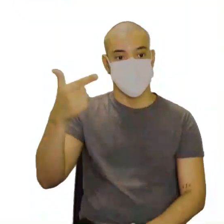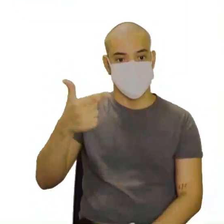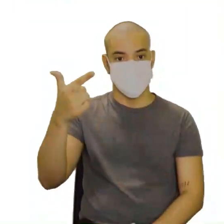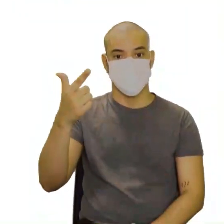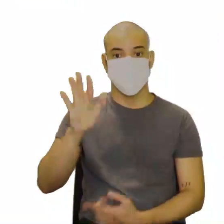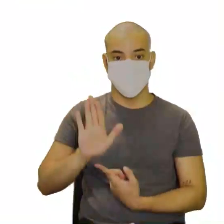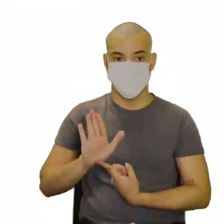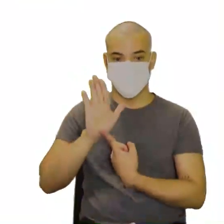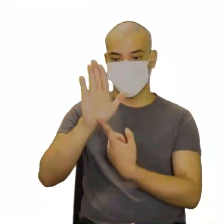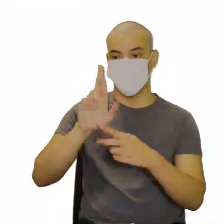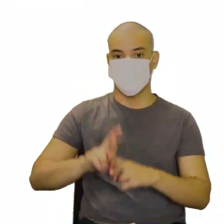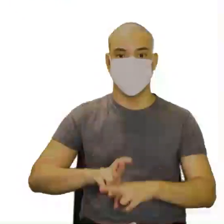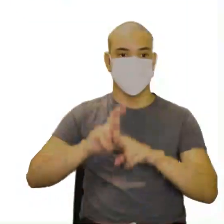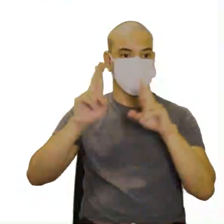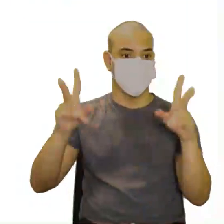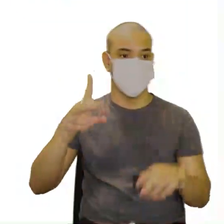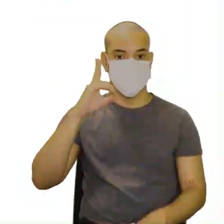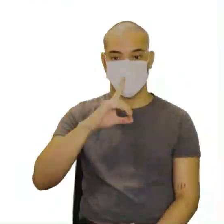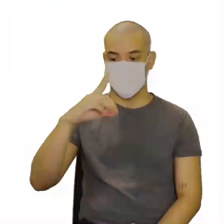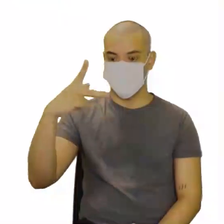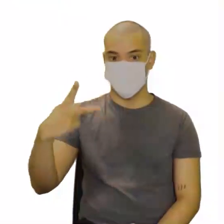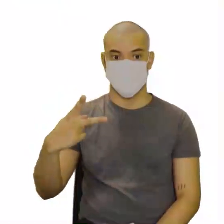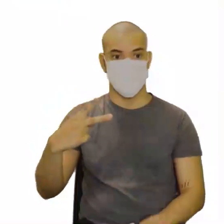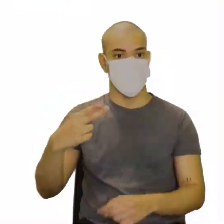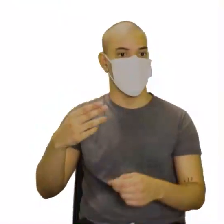indicará uma diferença de potencial nula.